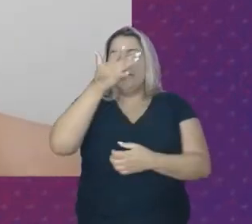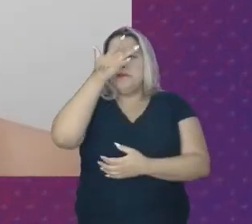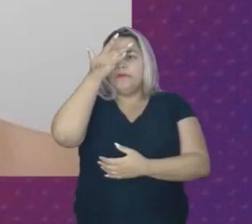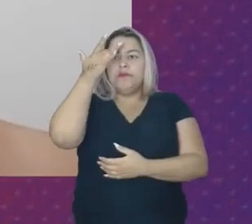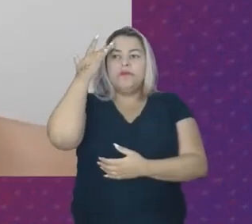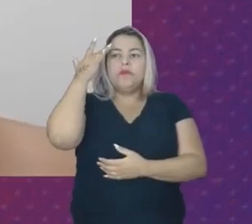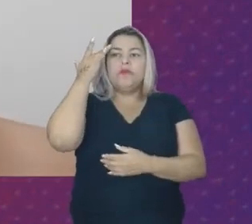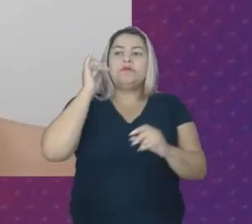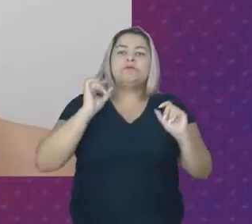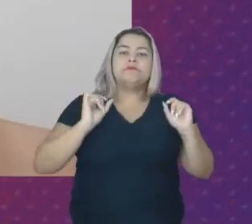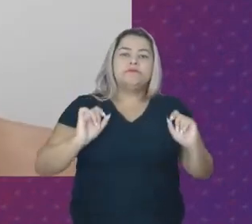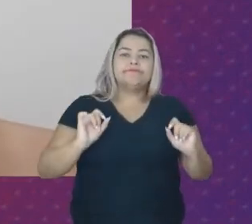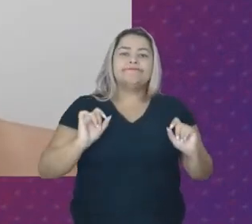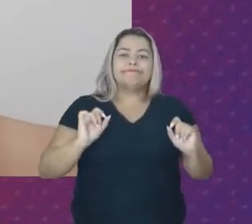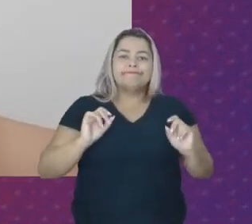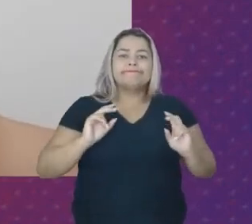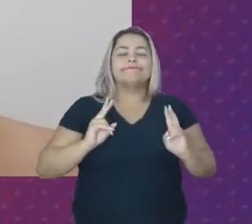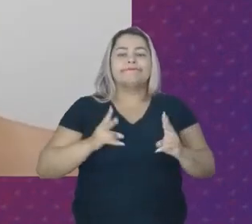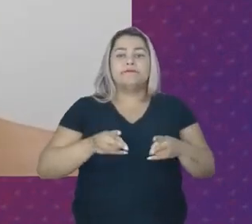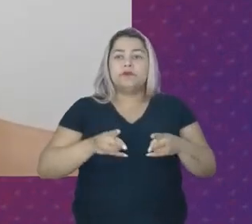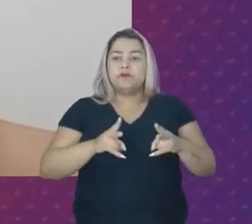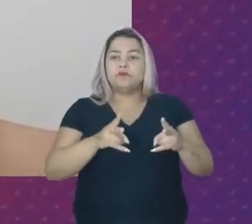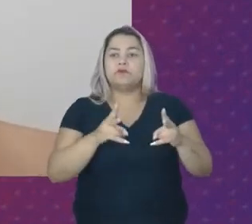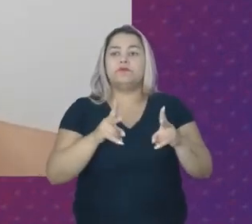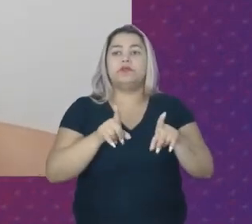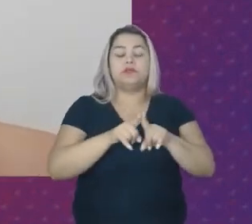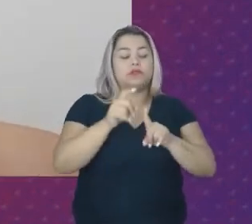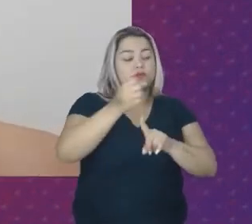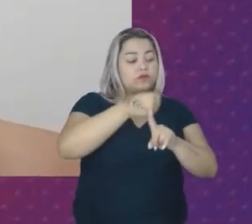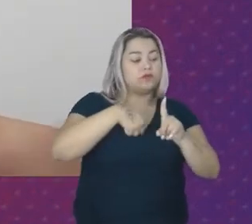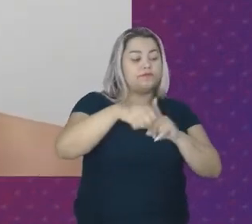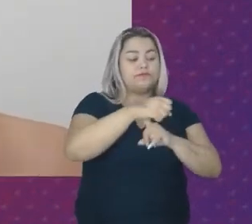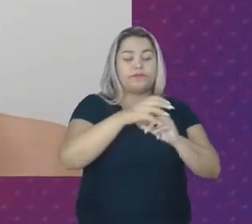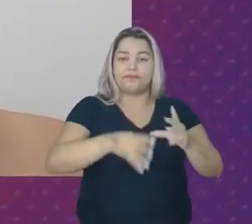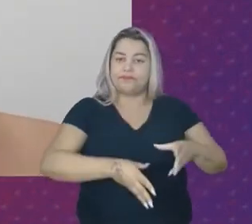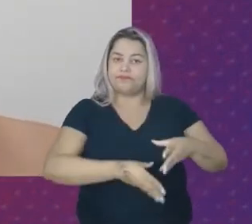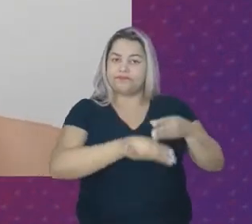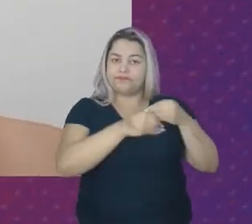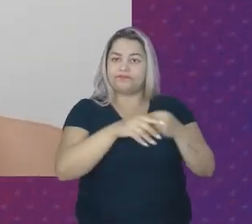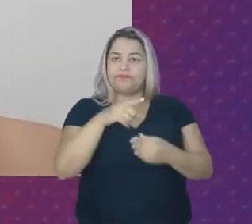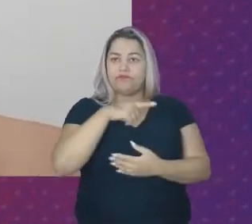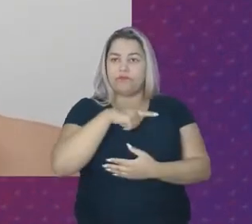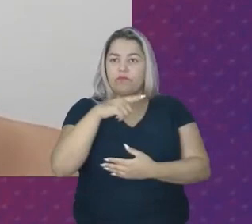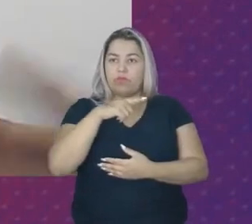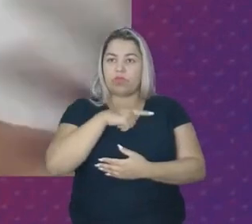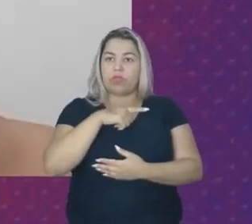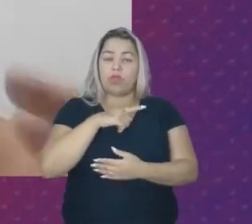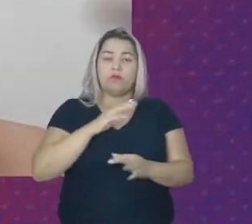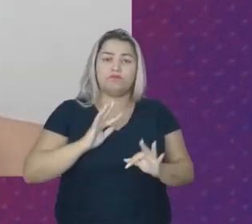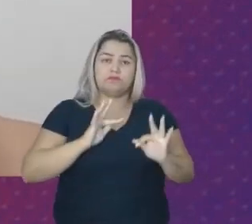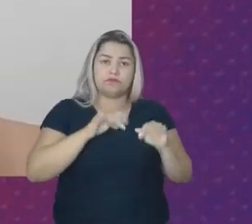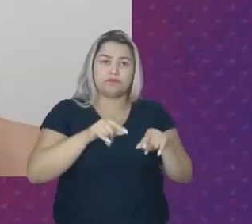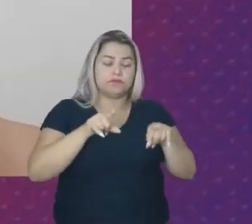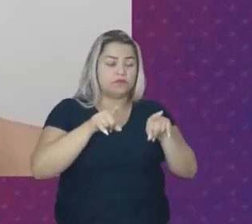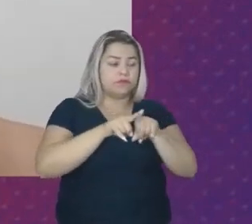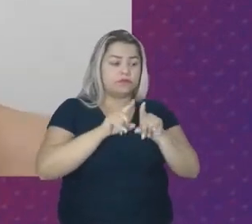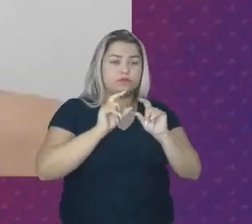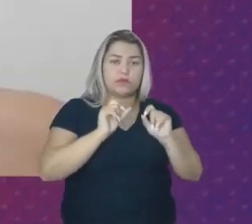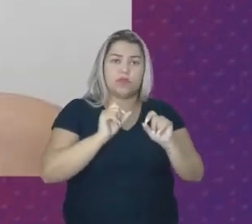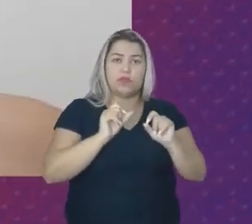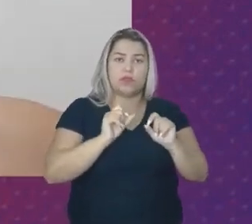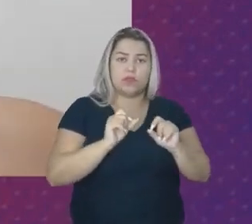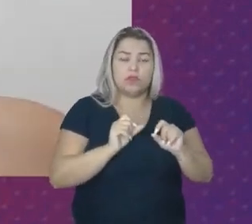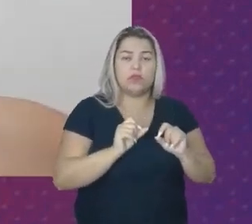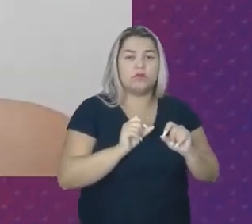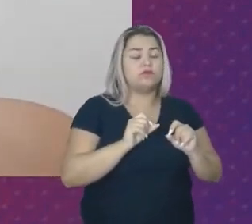pessoa que se insere de forma efetiva na sociedade, né? Tem uma afinidade com a rotina,